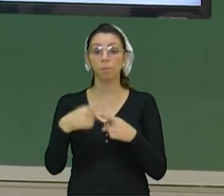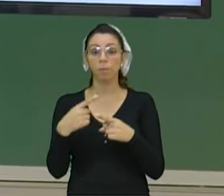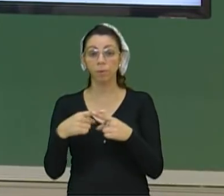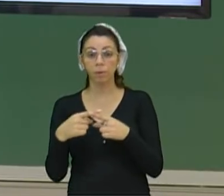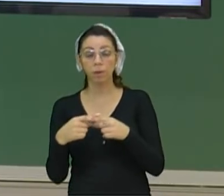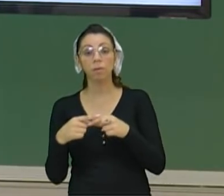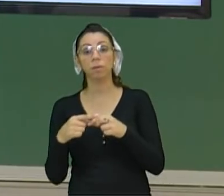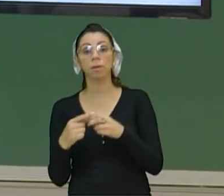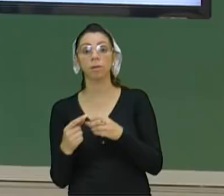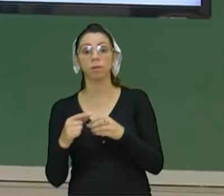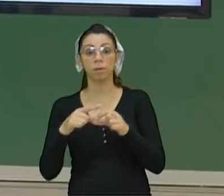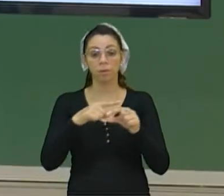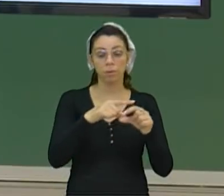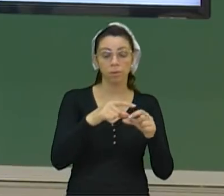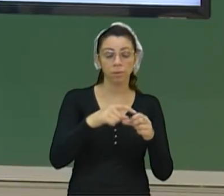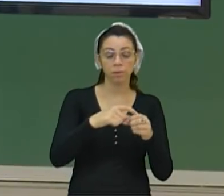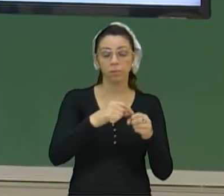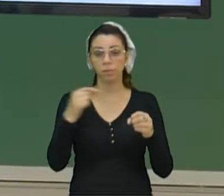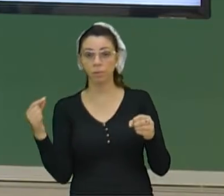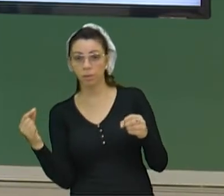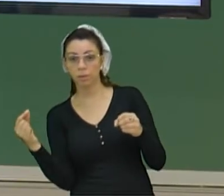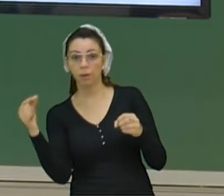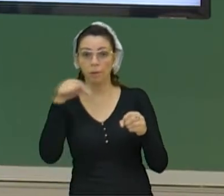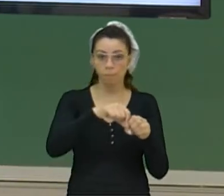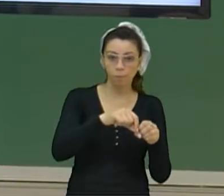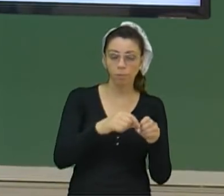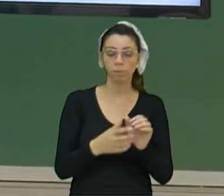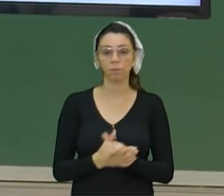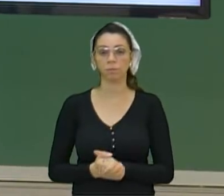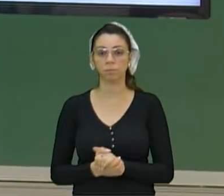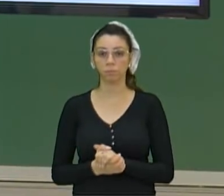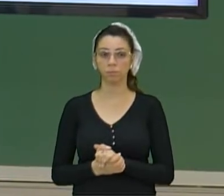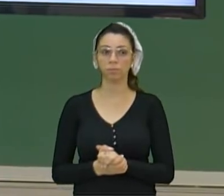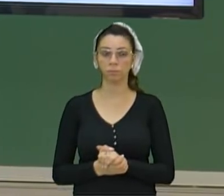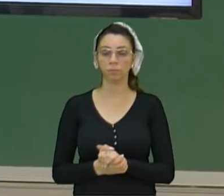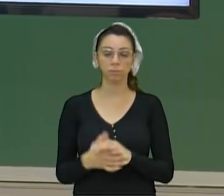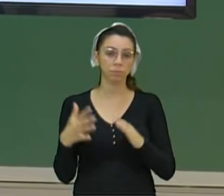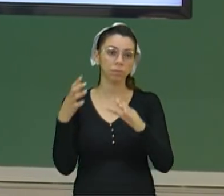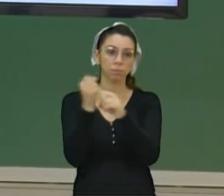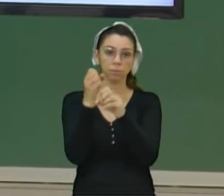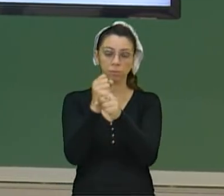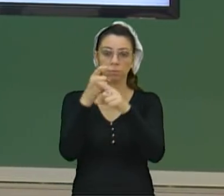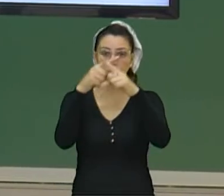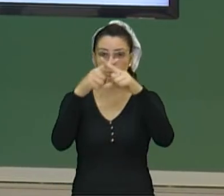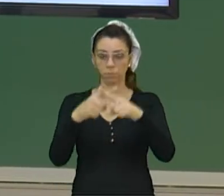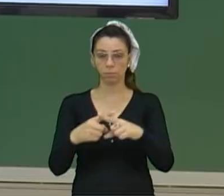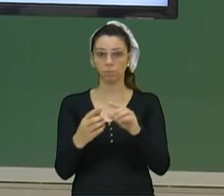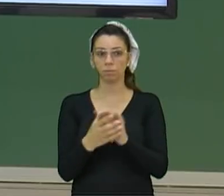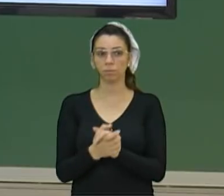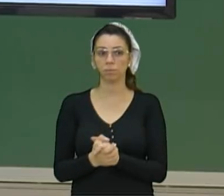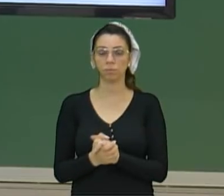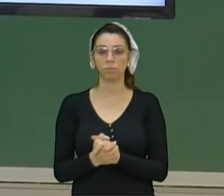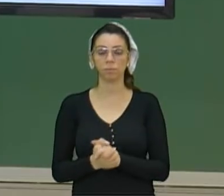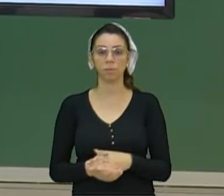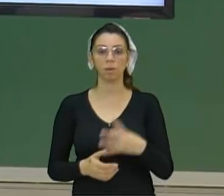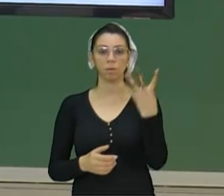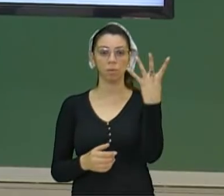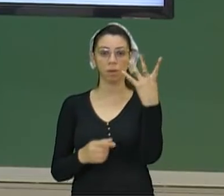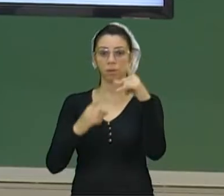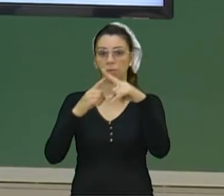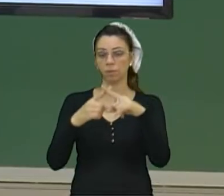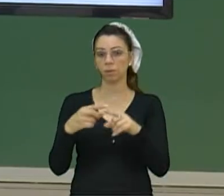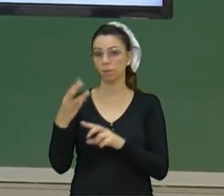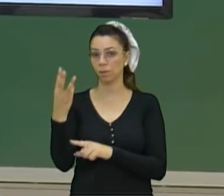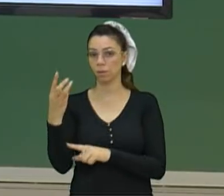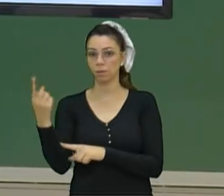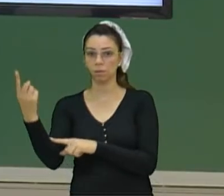reposição. Então, eles são independentes. Multiplicando, fazendo aquelas continhas lá, eu tenho 4 vezes 3, que é 12,